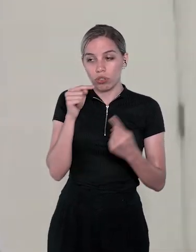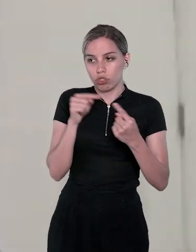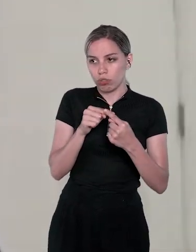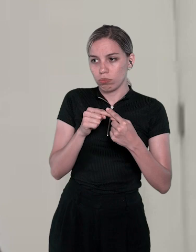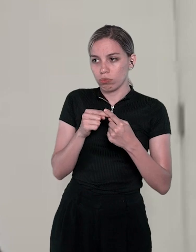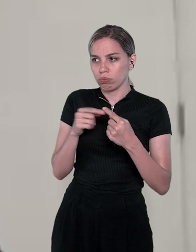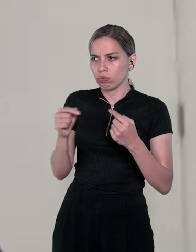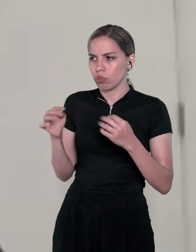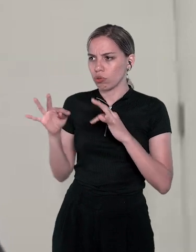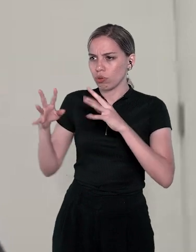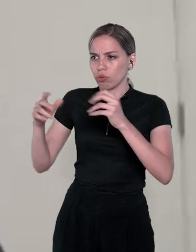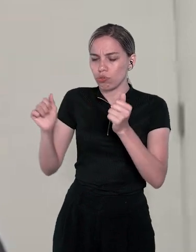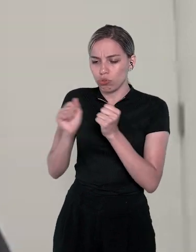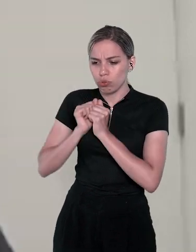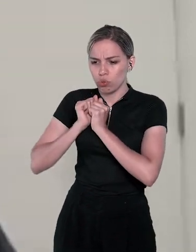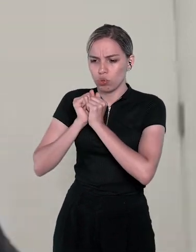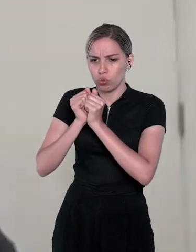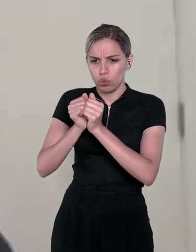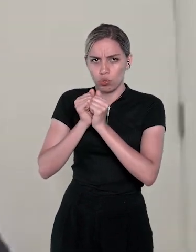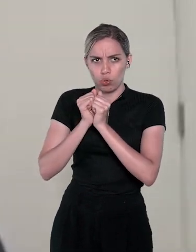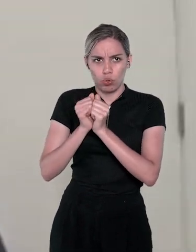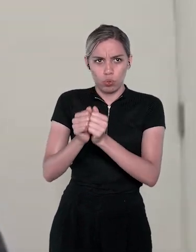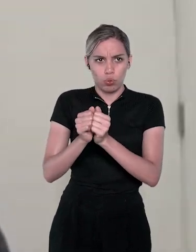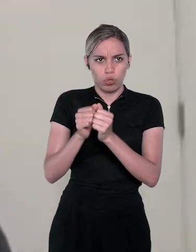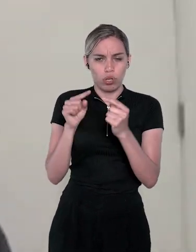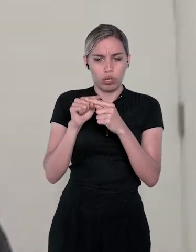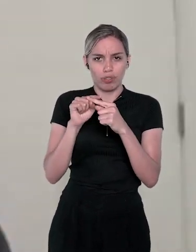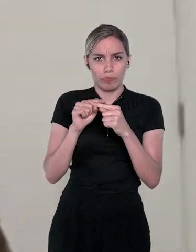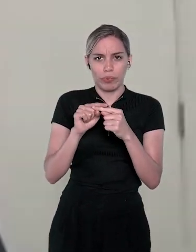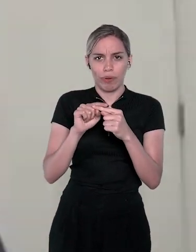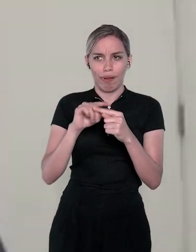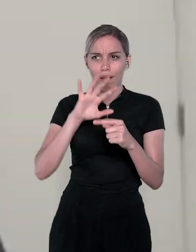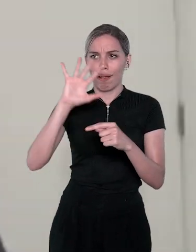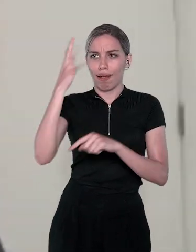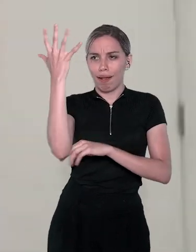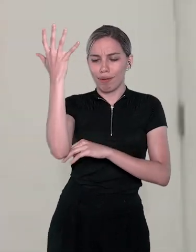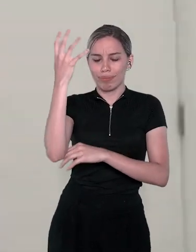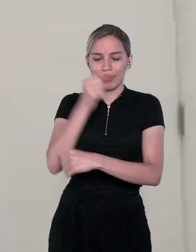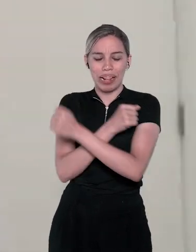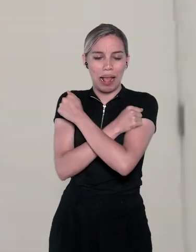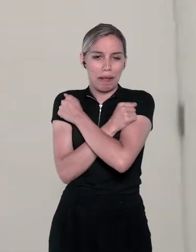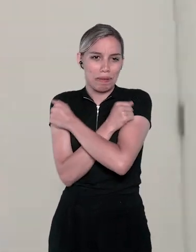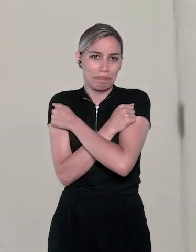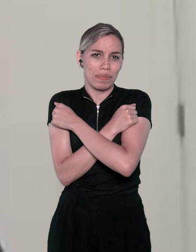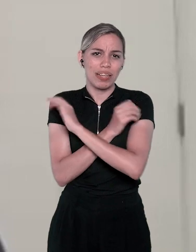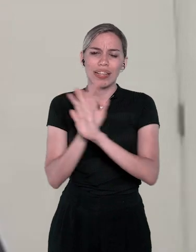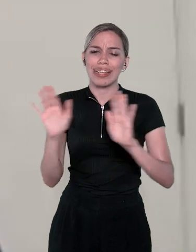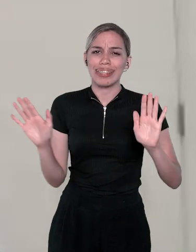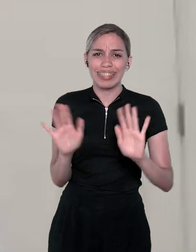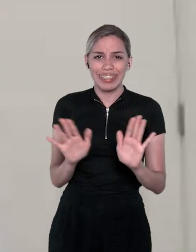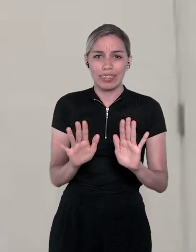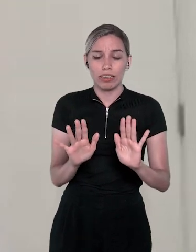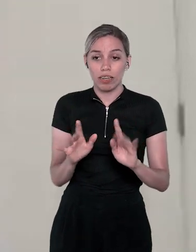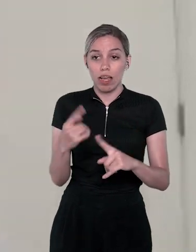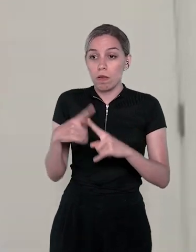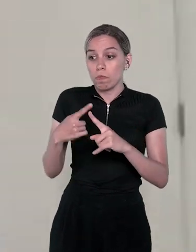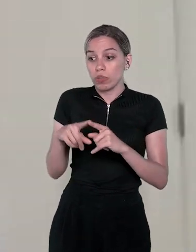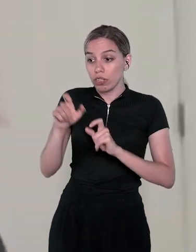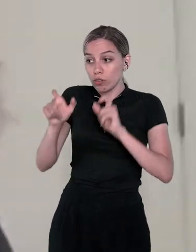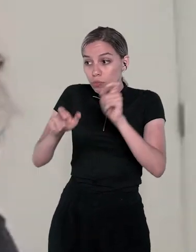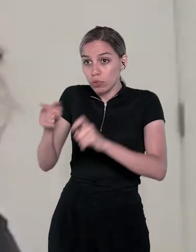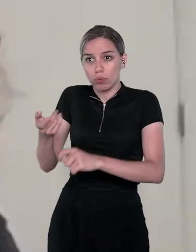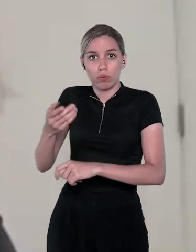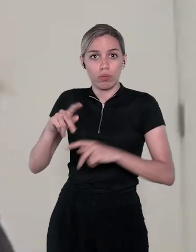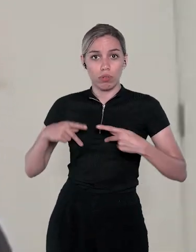descompartimentalizar, não porque a gente é amigo e está abraçando árvore e se ama, mas é porque é humano, é a complexidade